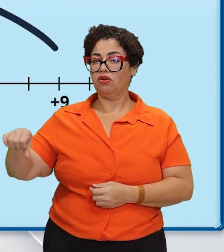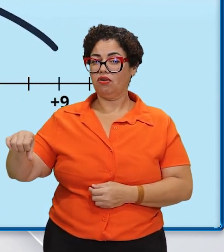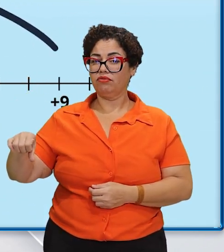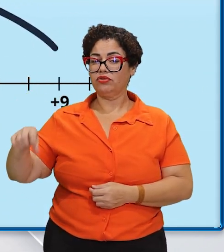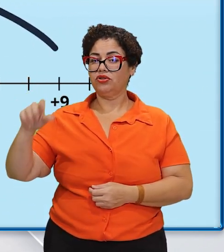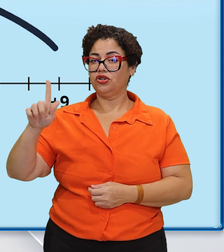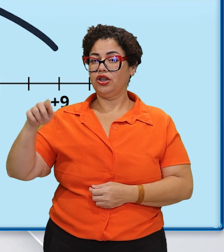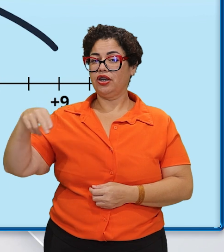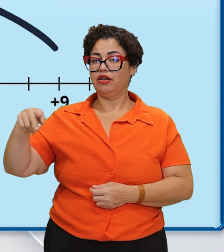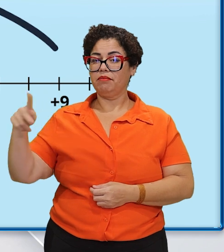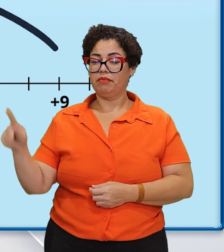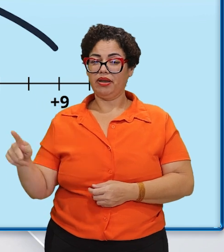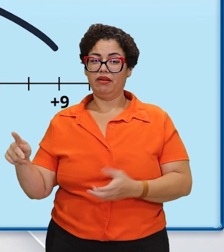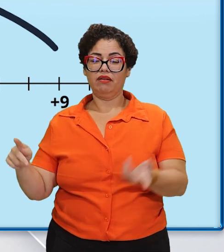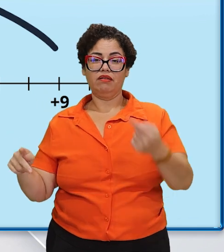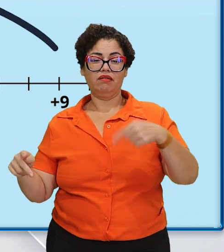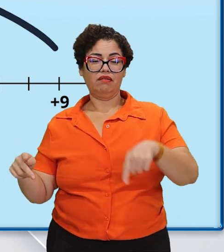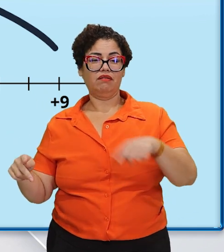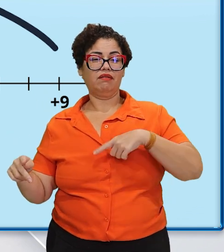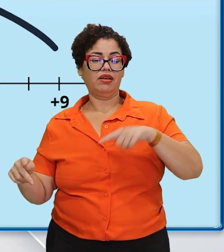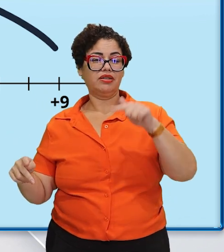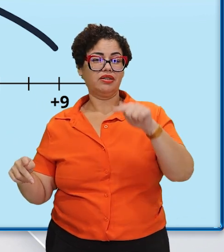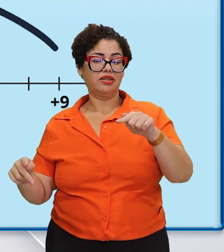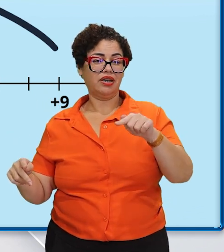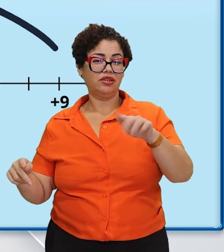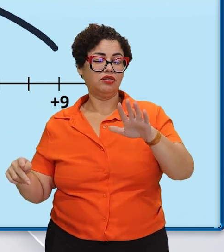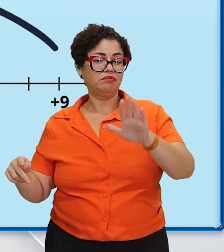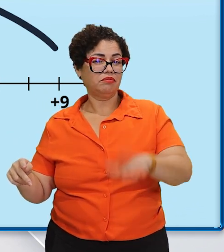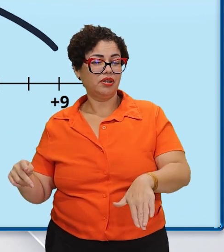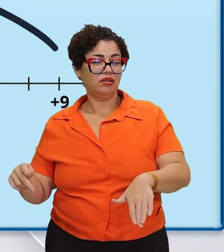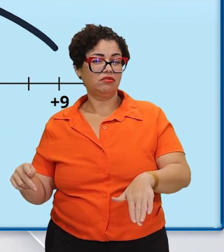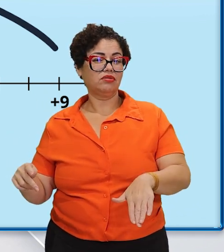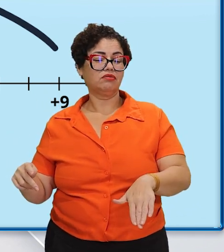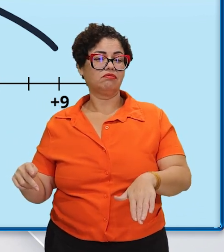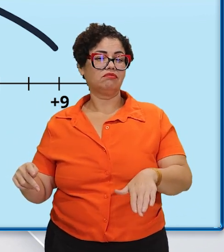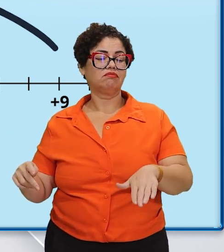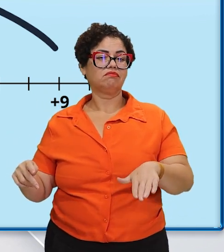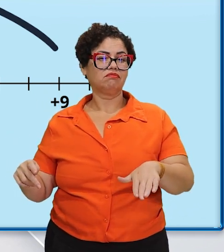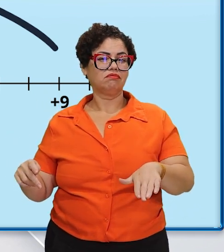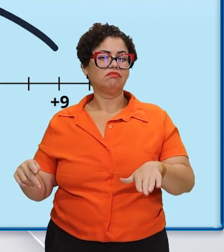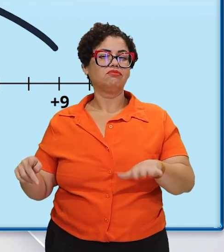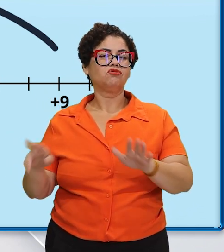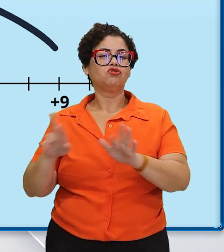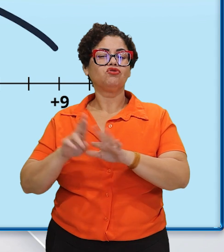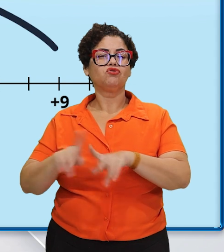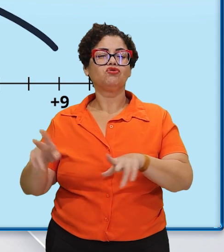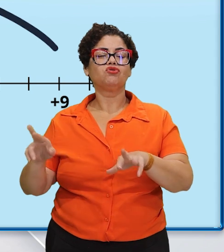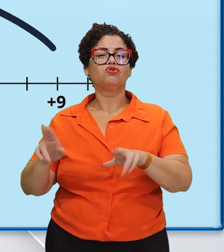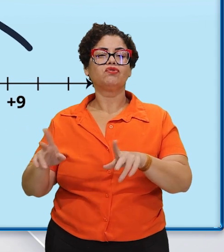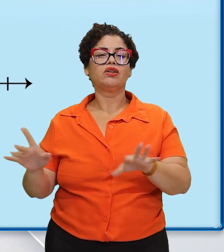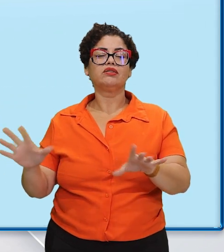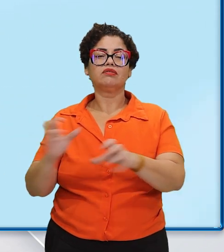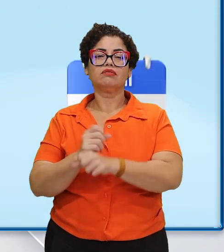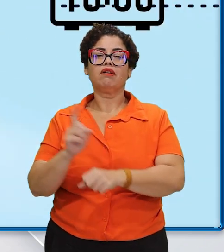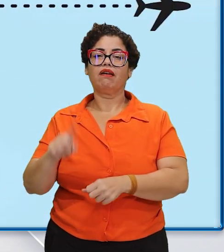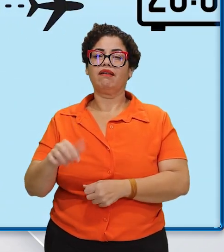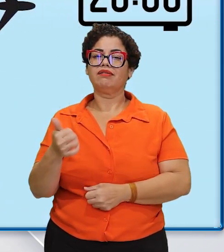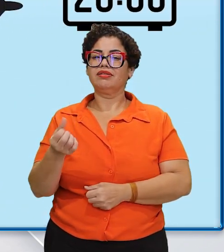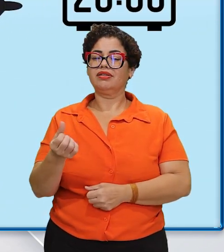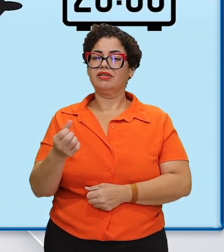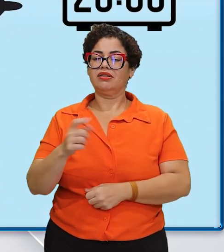do GMT, enquanto Los Angeles está 7 horas atrás. A diferença total é de 16